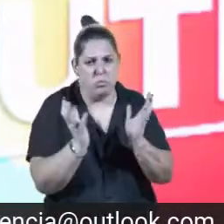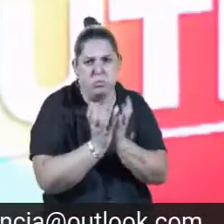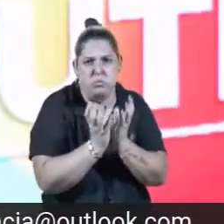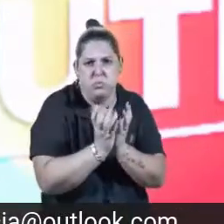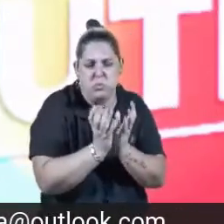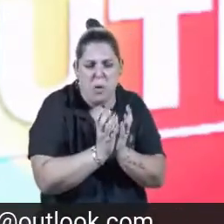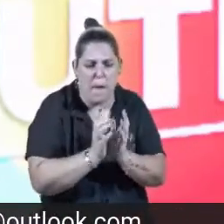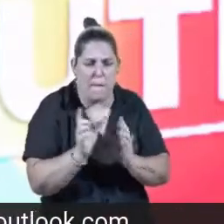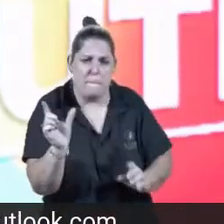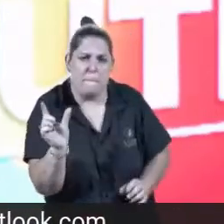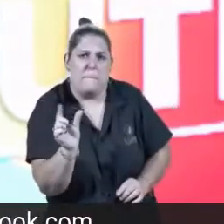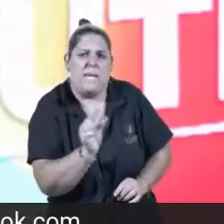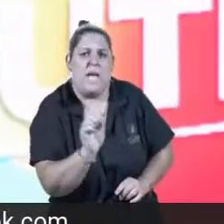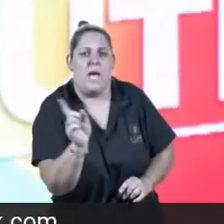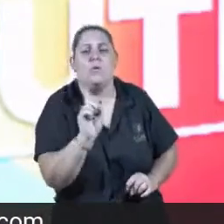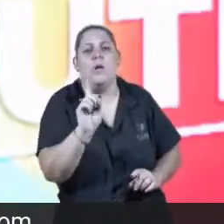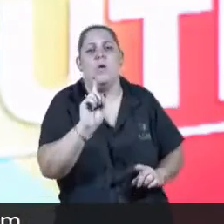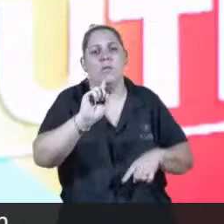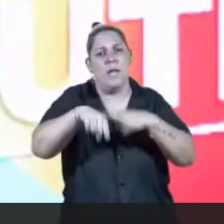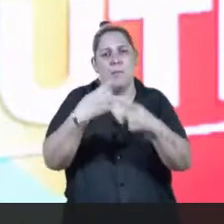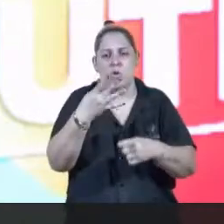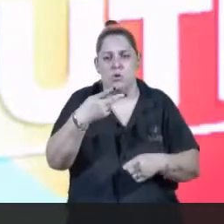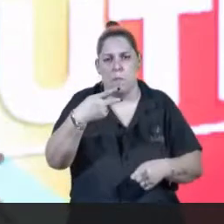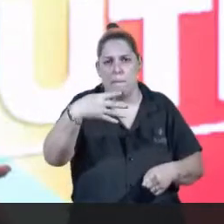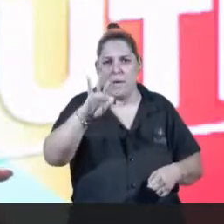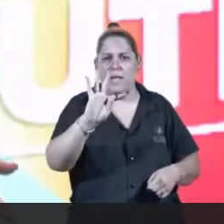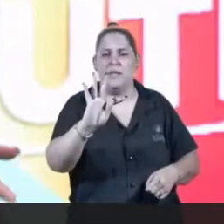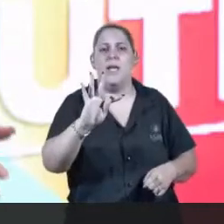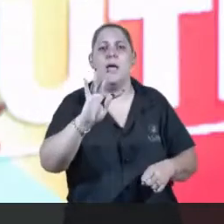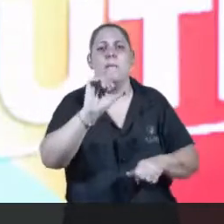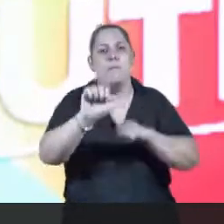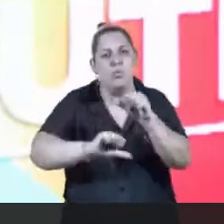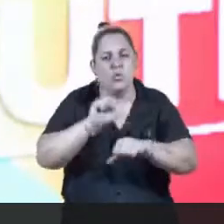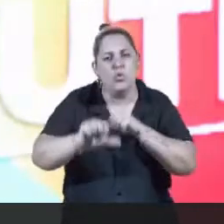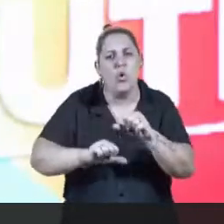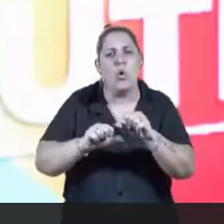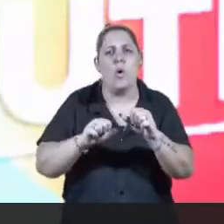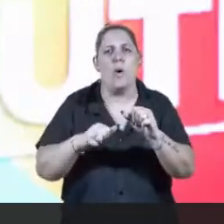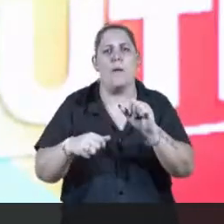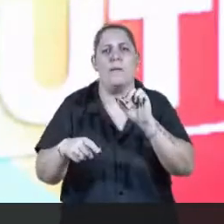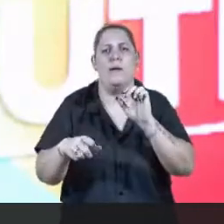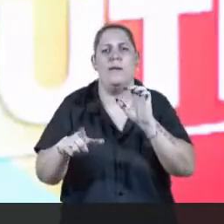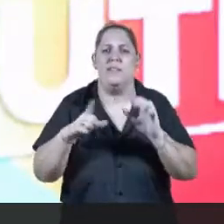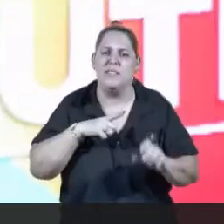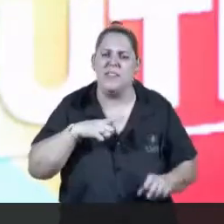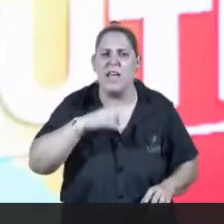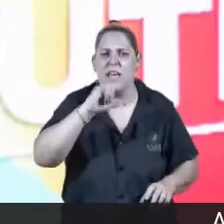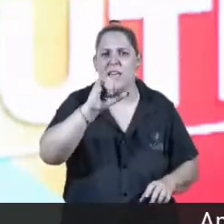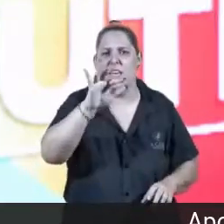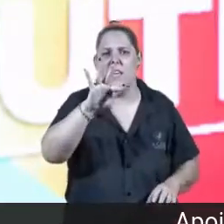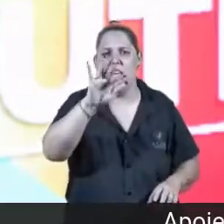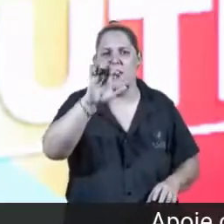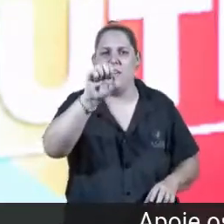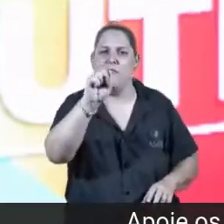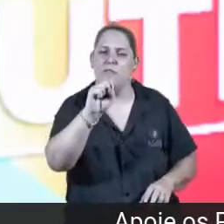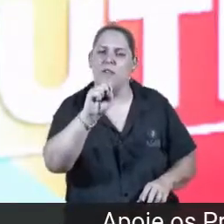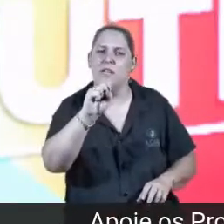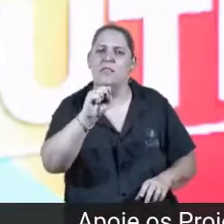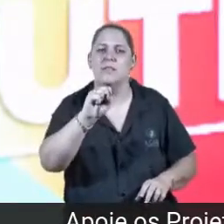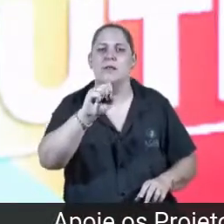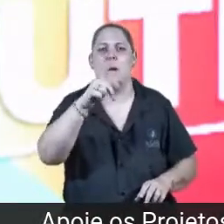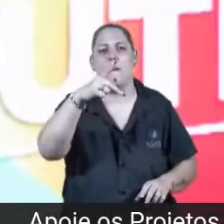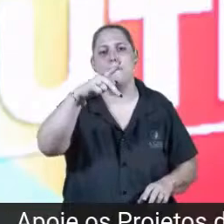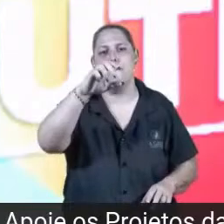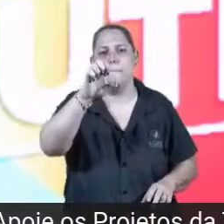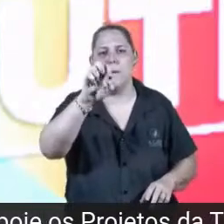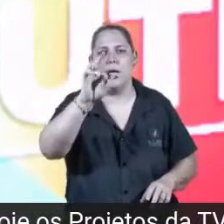dos governos do PT. A gente pode falar dos IFES, a gente pode falar da expansão do que foi a Petrobras, a